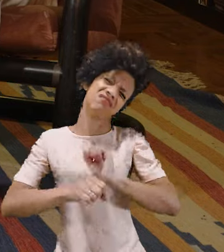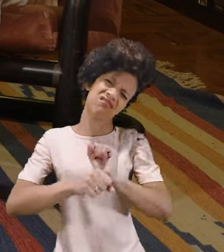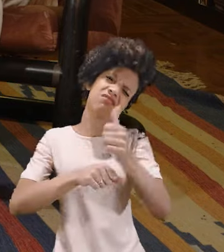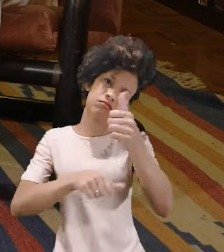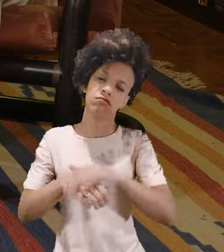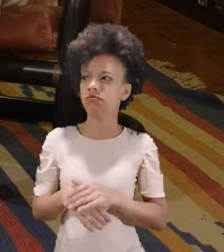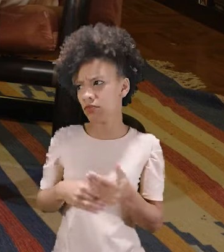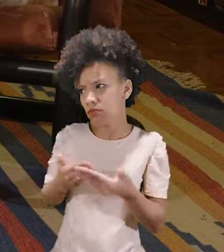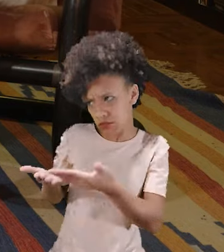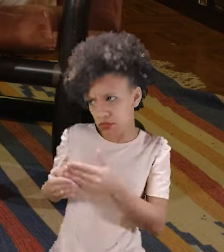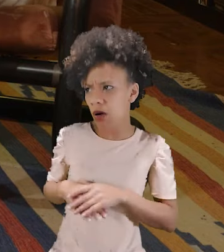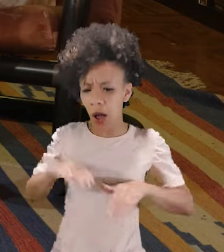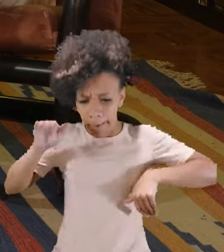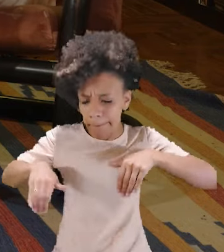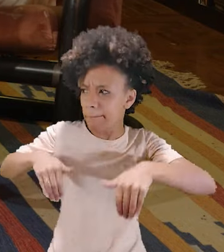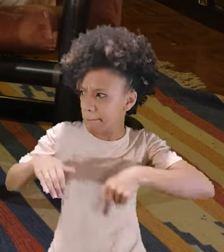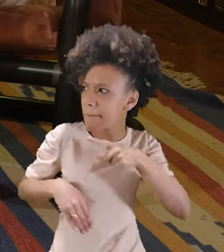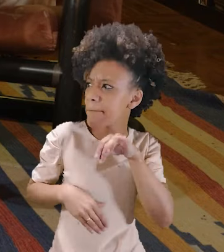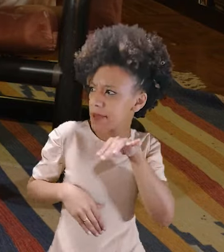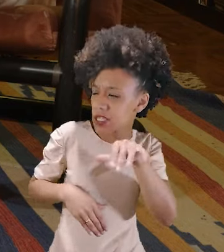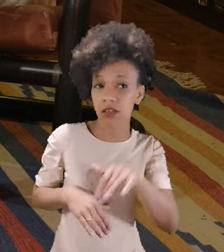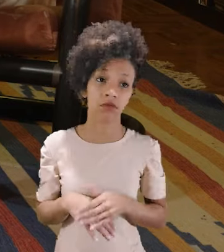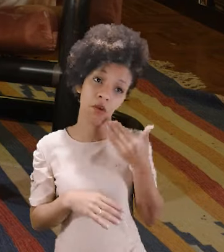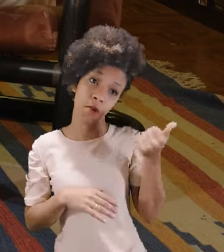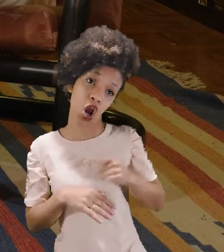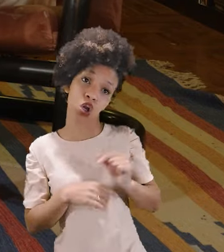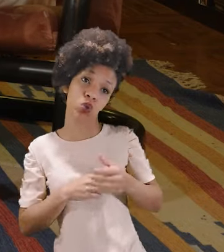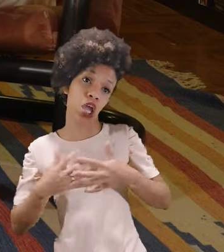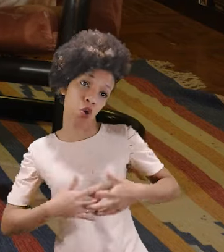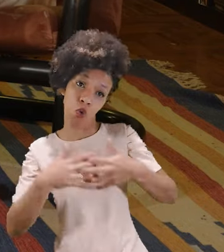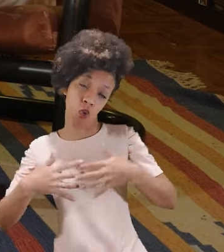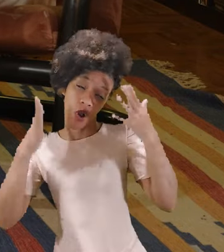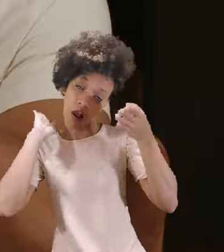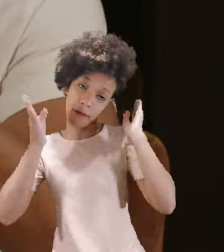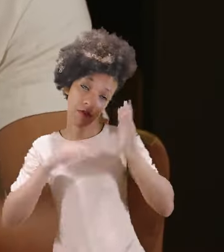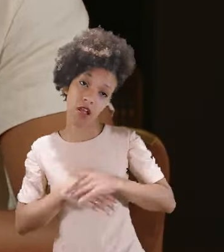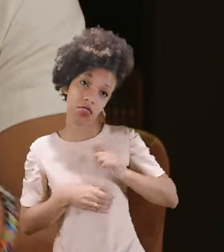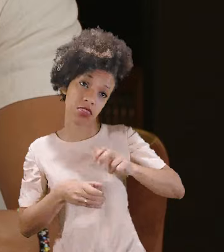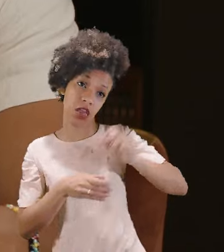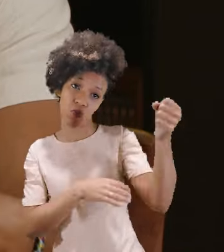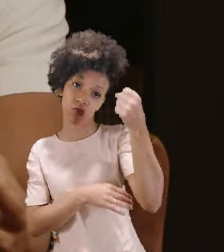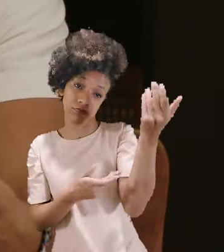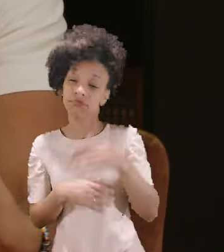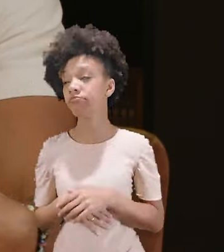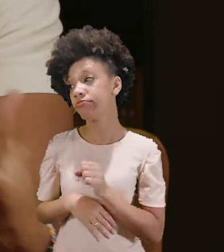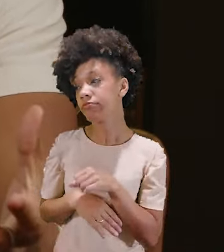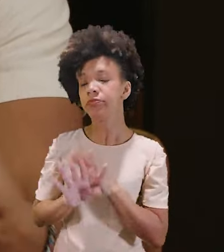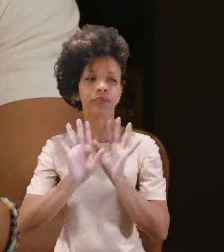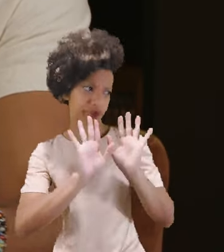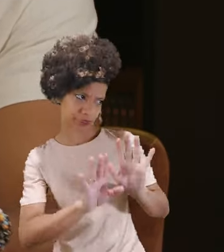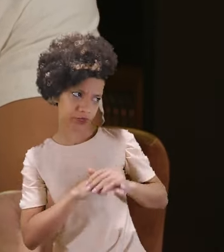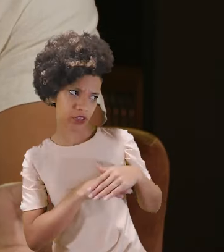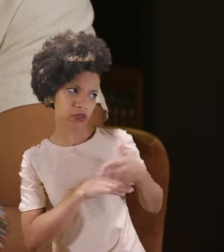irmãozão dá uma pressinha buscar velho mas é melhor do que o Caminhoneiro que ninguém uma cerveja já também era então por exemplo navio graneleiro